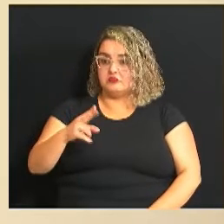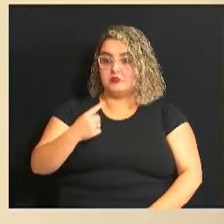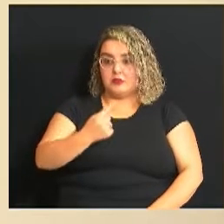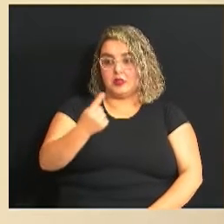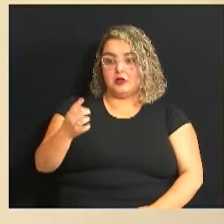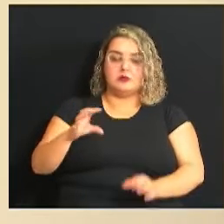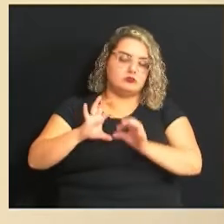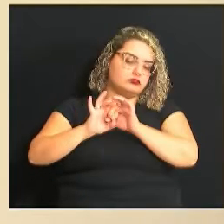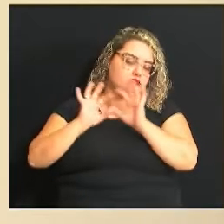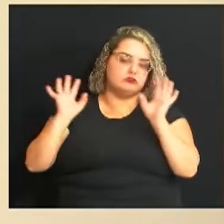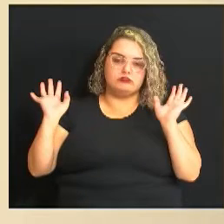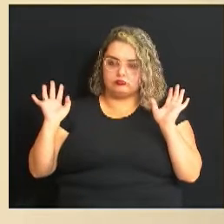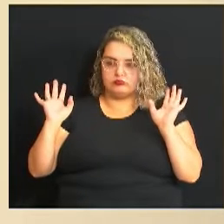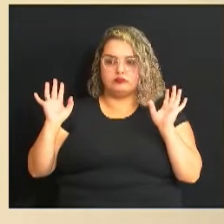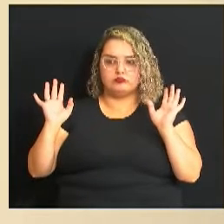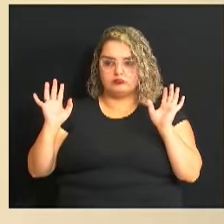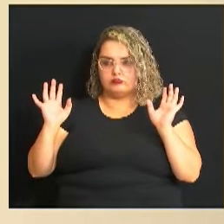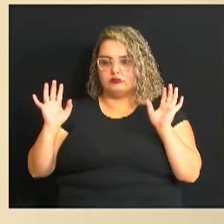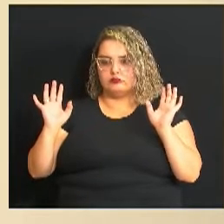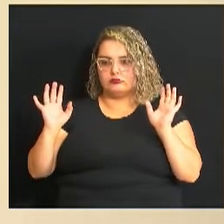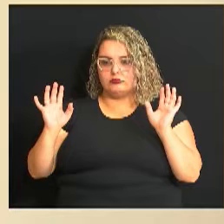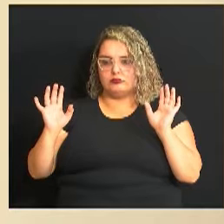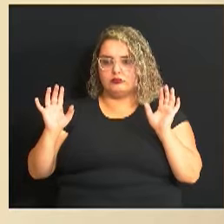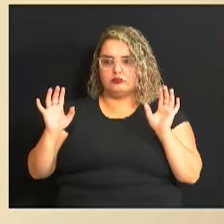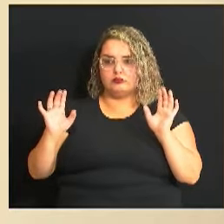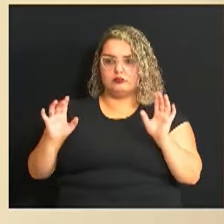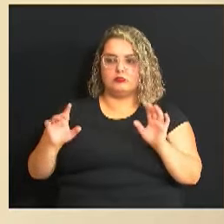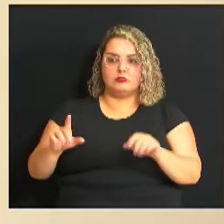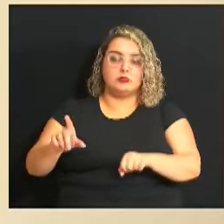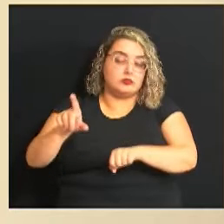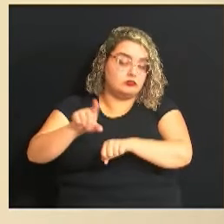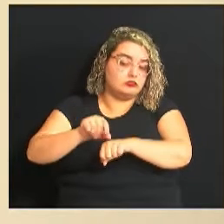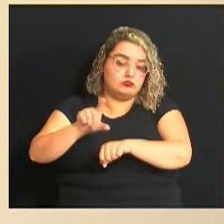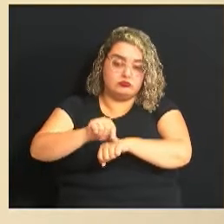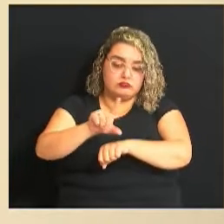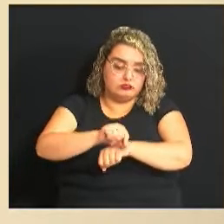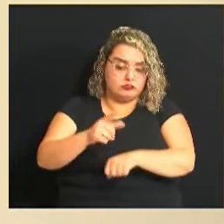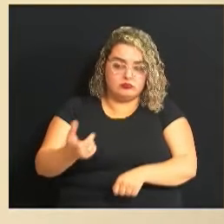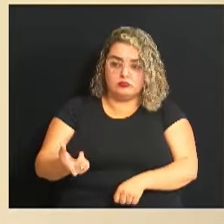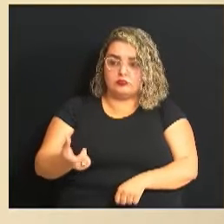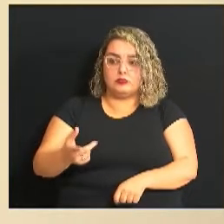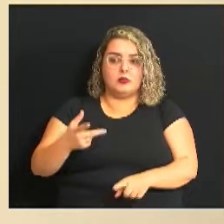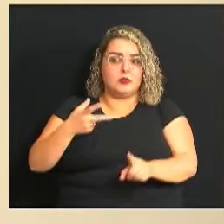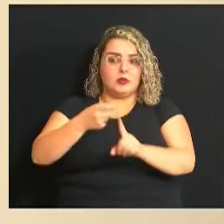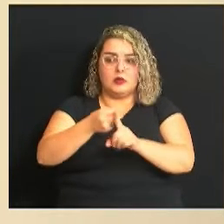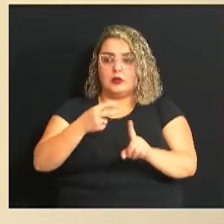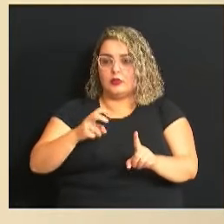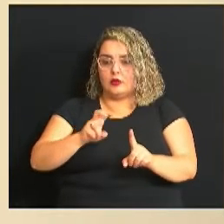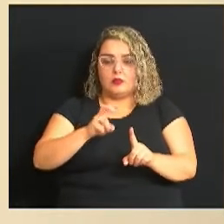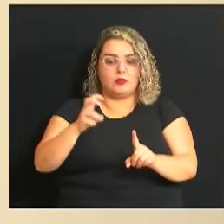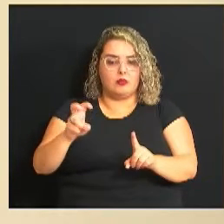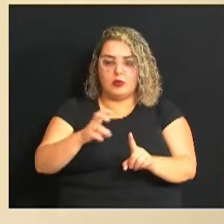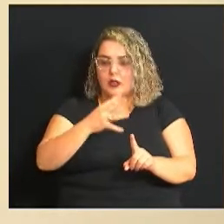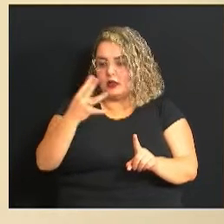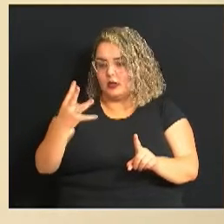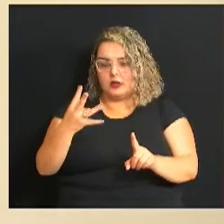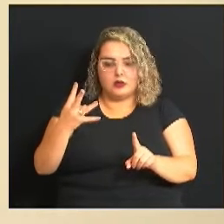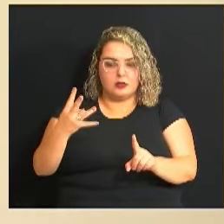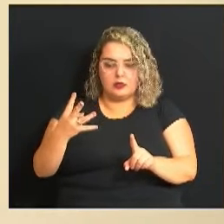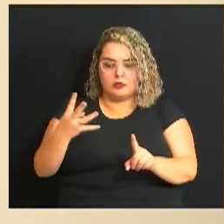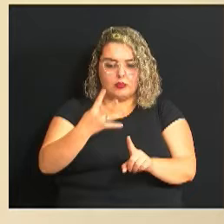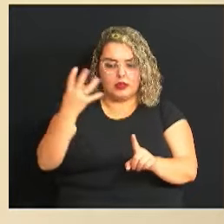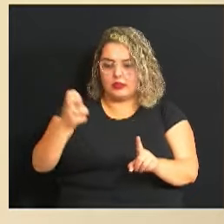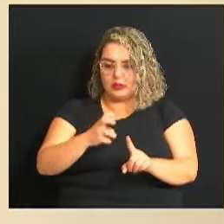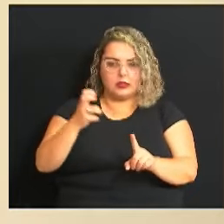para ter o livre arbítrio de querer ou não tomar a quarta, quinta, sexta, sétima dose. Então, é o nosso